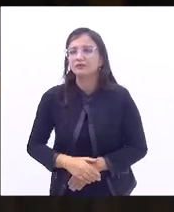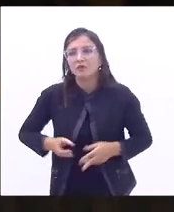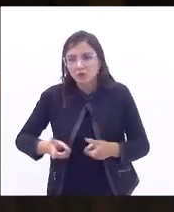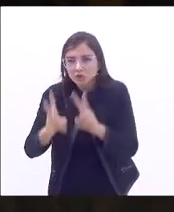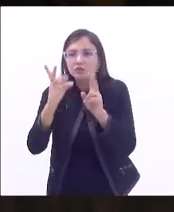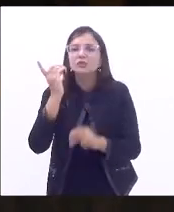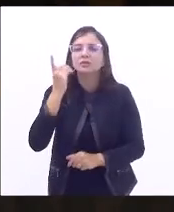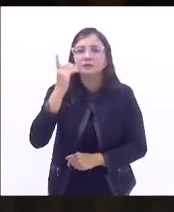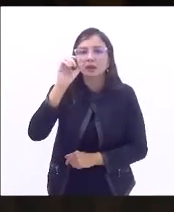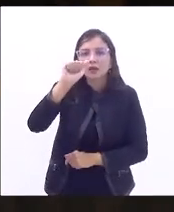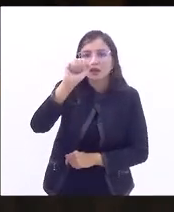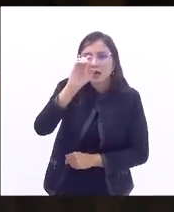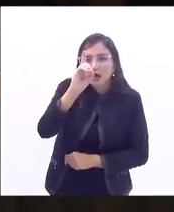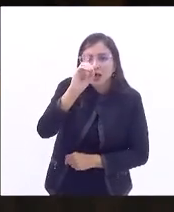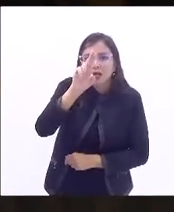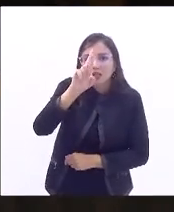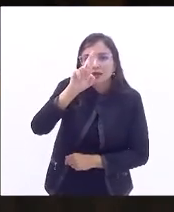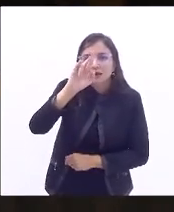Adriana Baltazar.